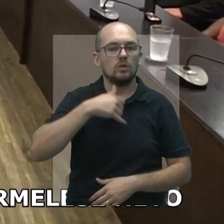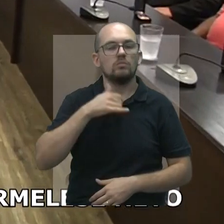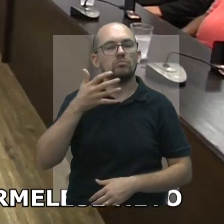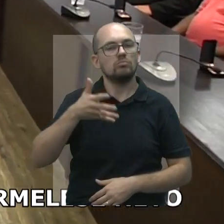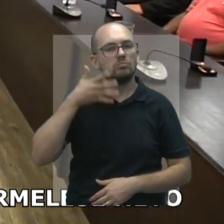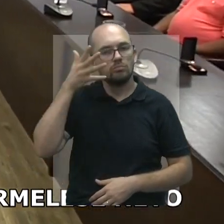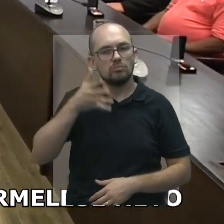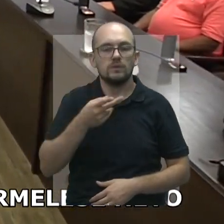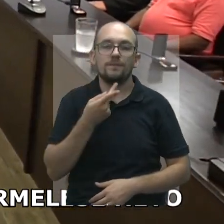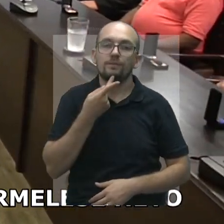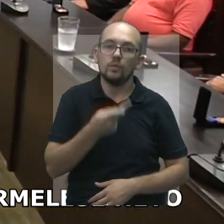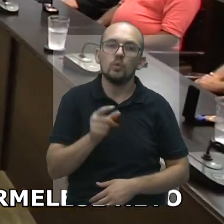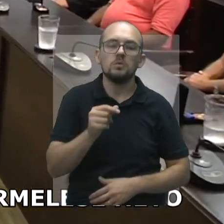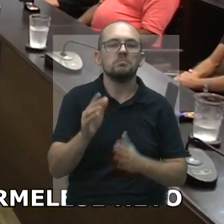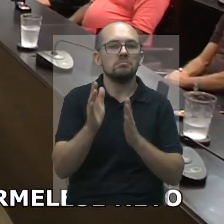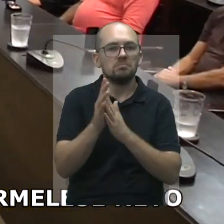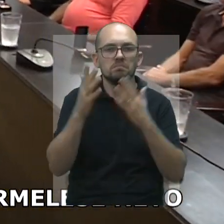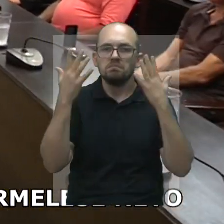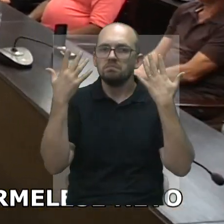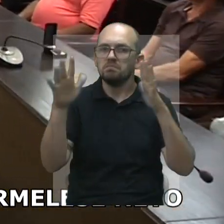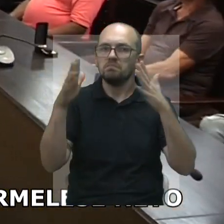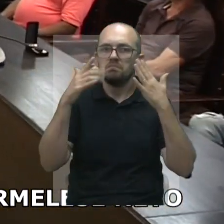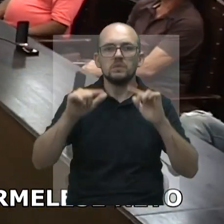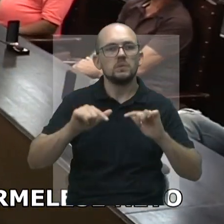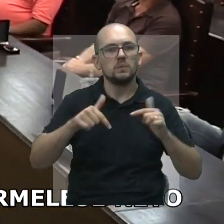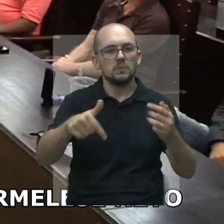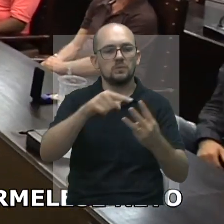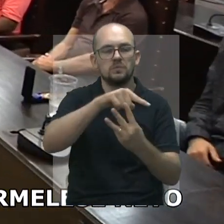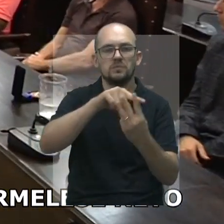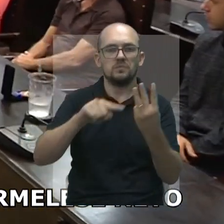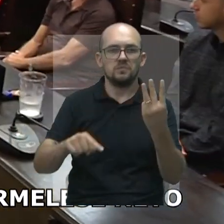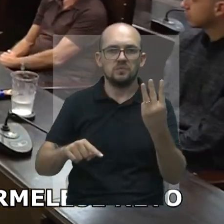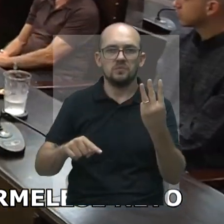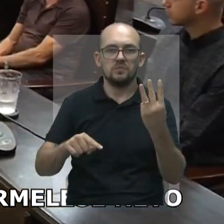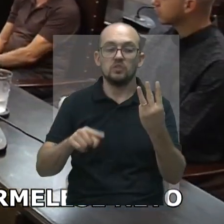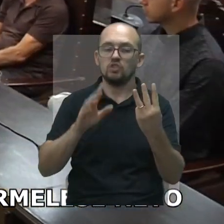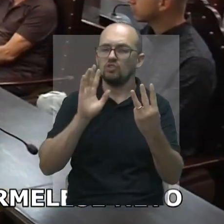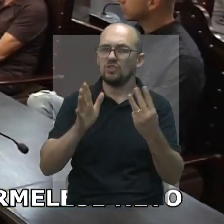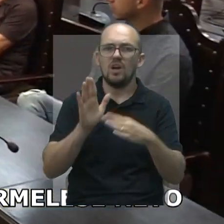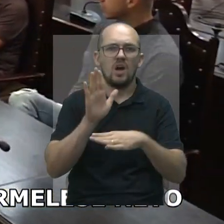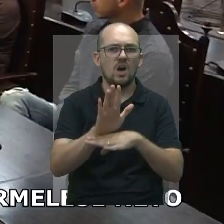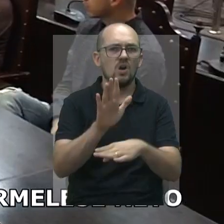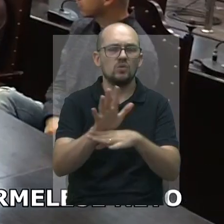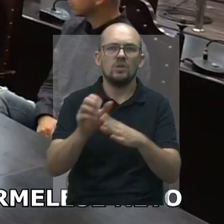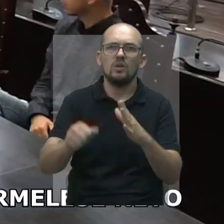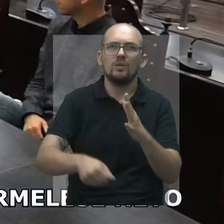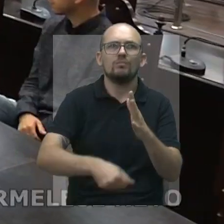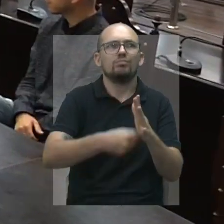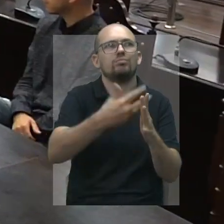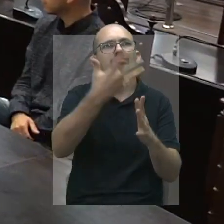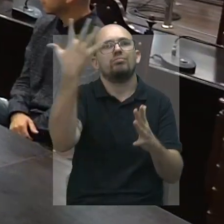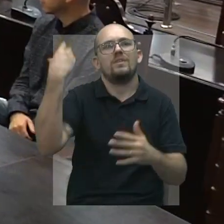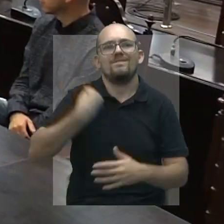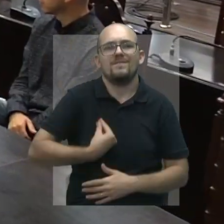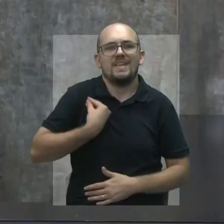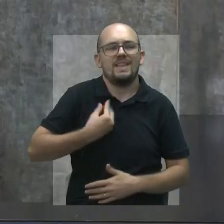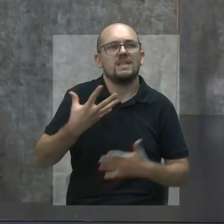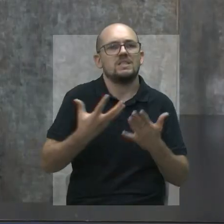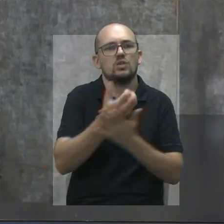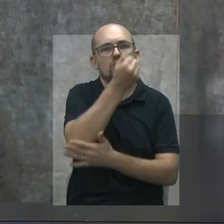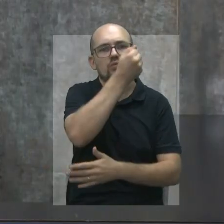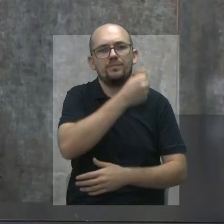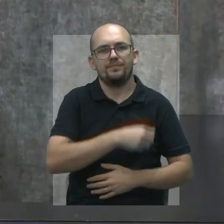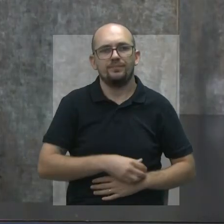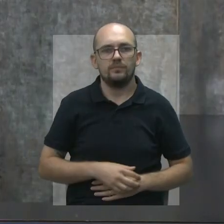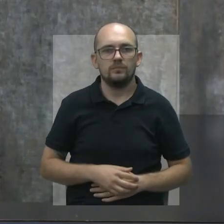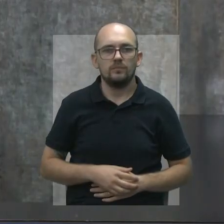a iniciativa e o engajamento dos homenageados, que já ajudaram a salvar centenas de vidas.